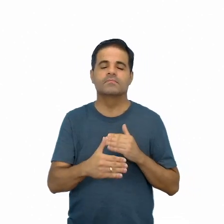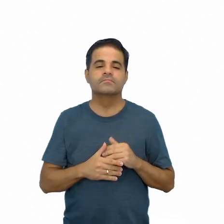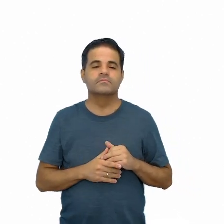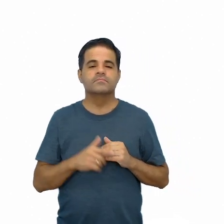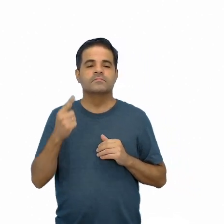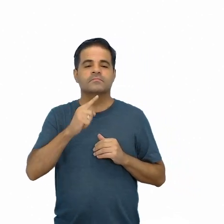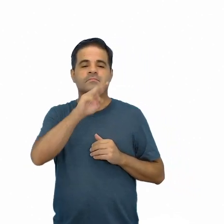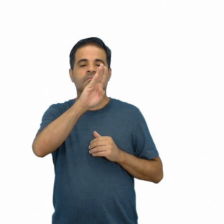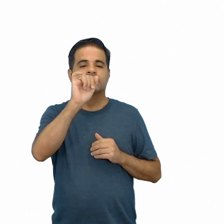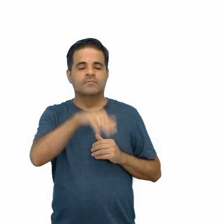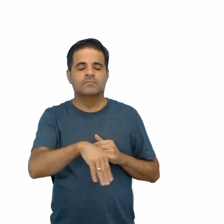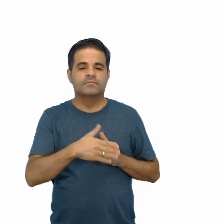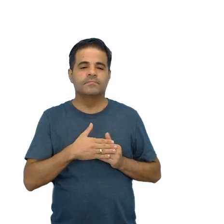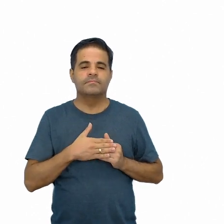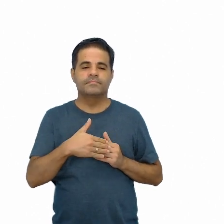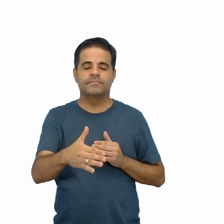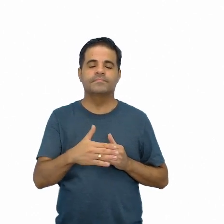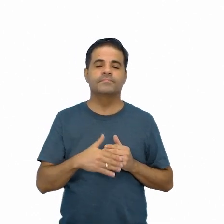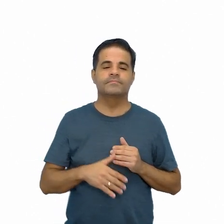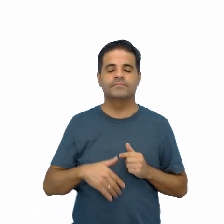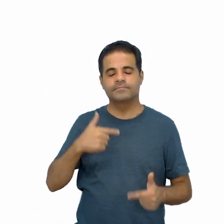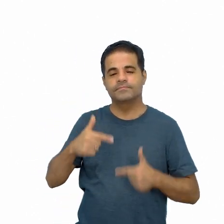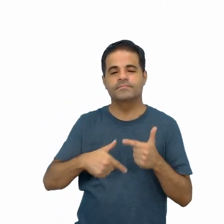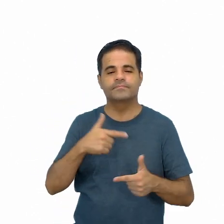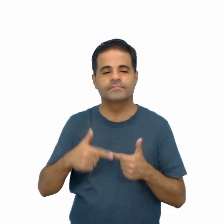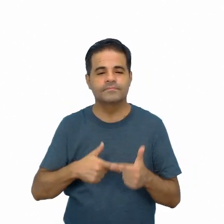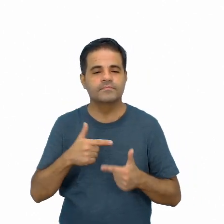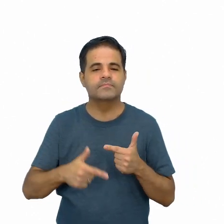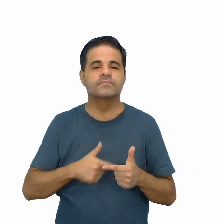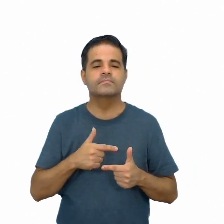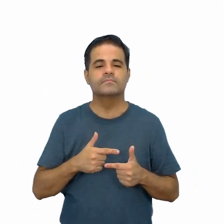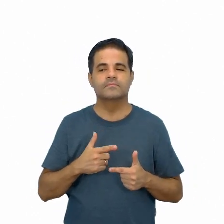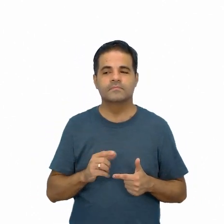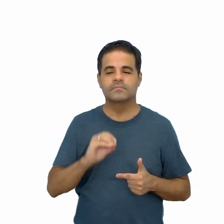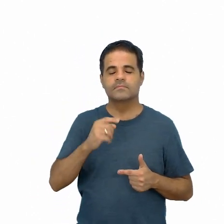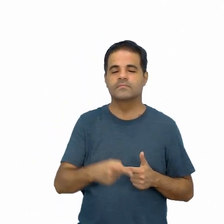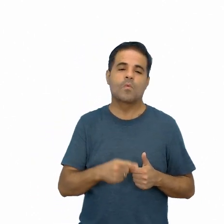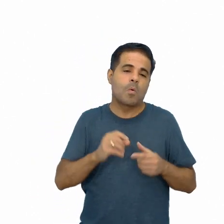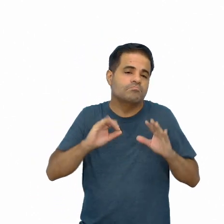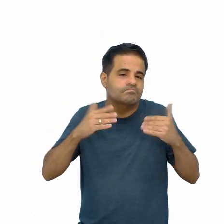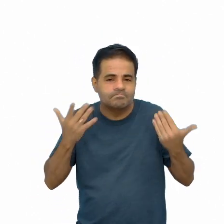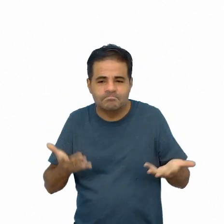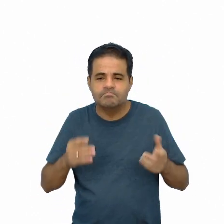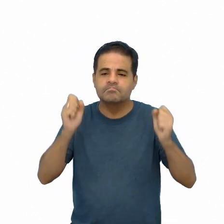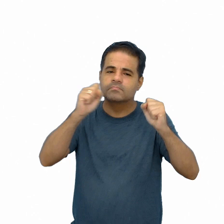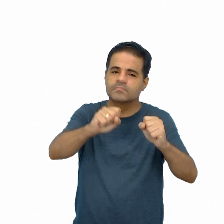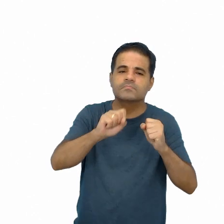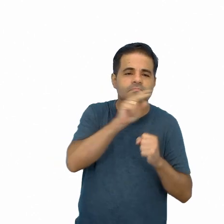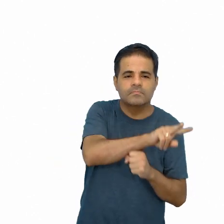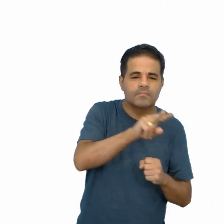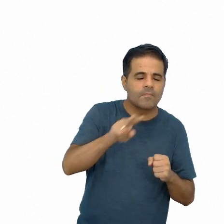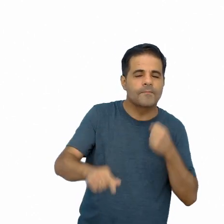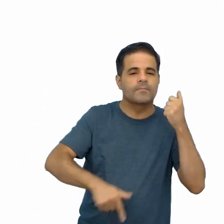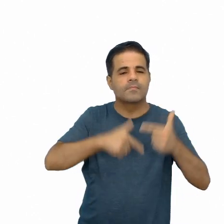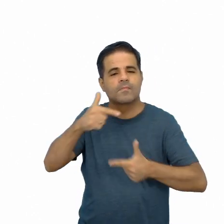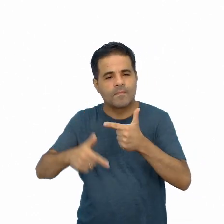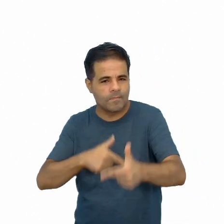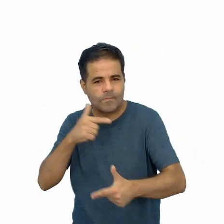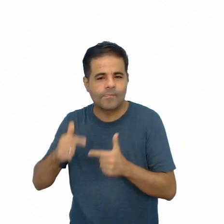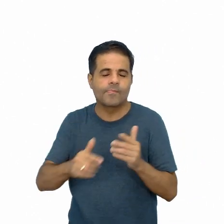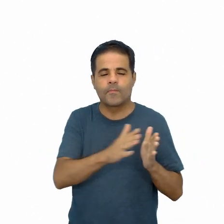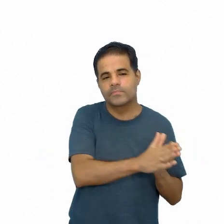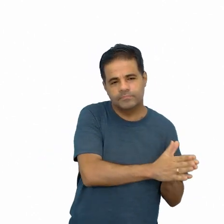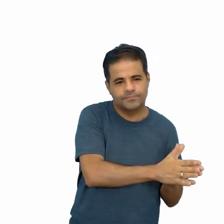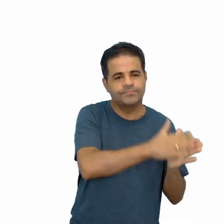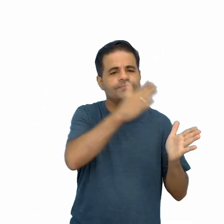primeiro bimestre a gente ainda não está trabalhando, não deveria, ou sei lá, podemos até estar trabalhando, né, já